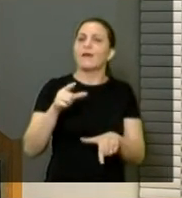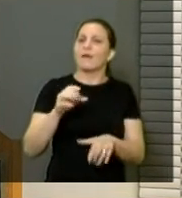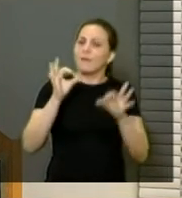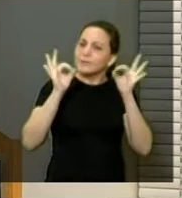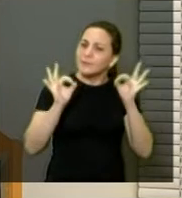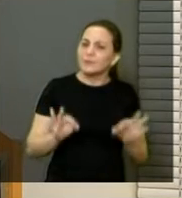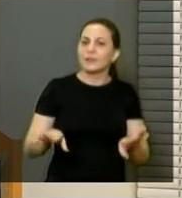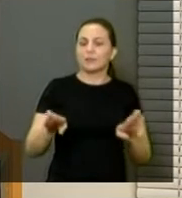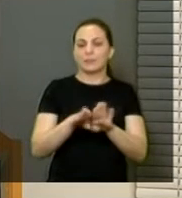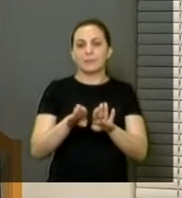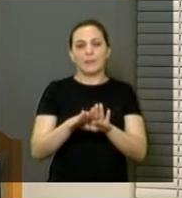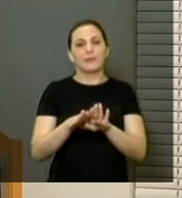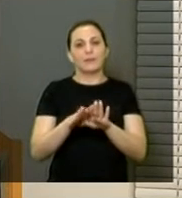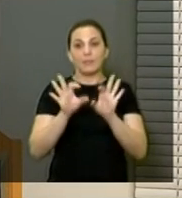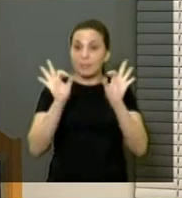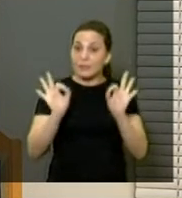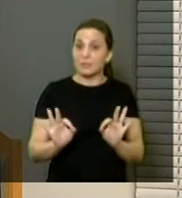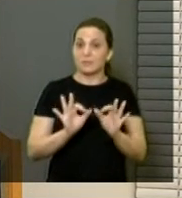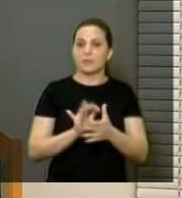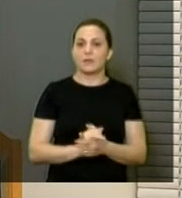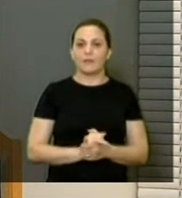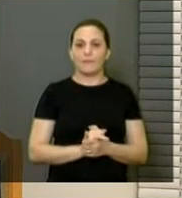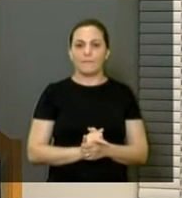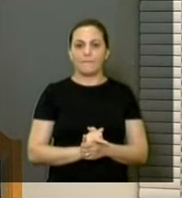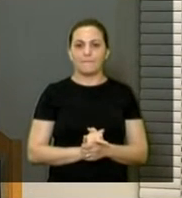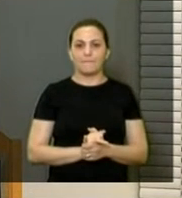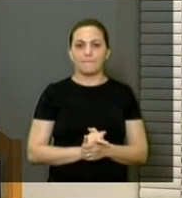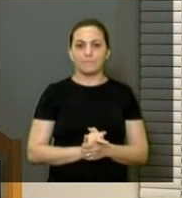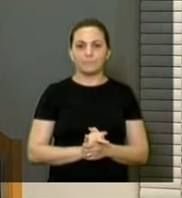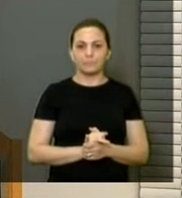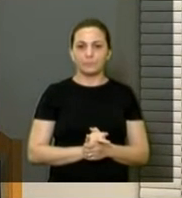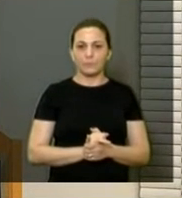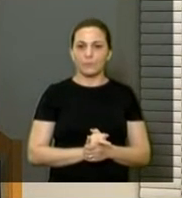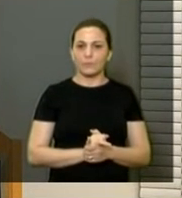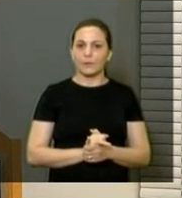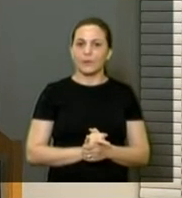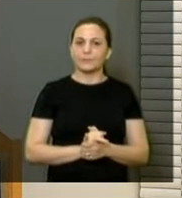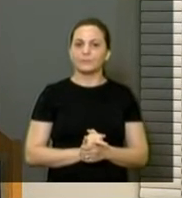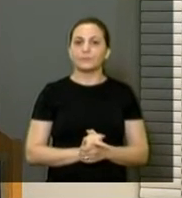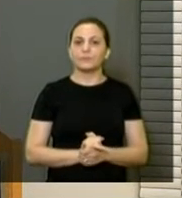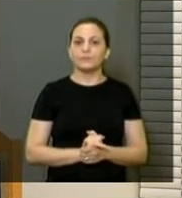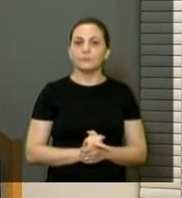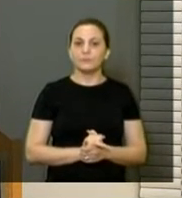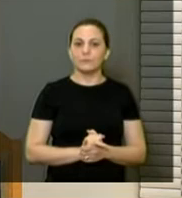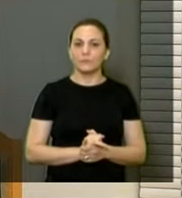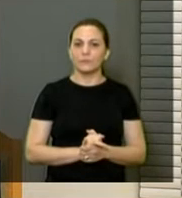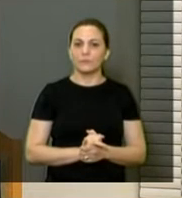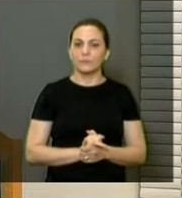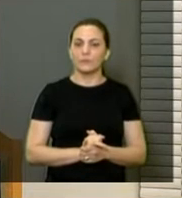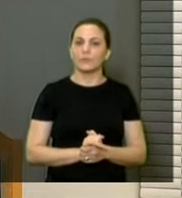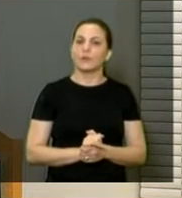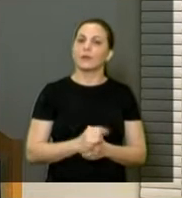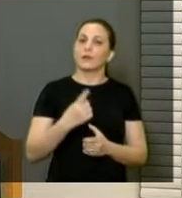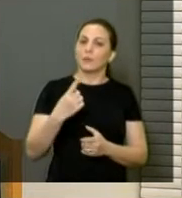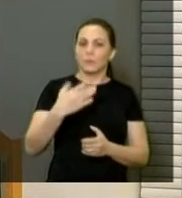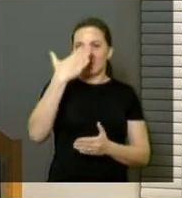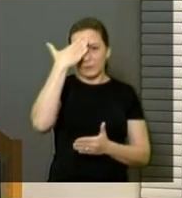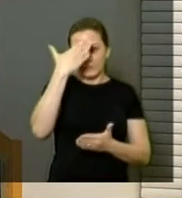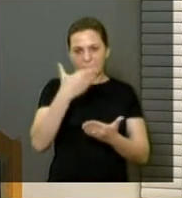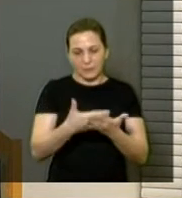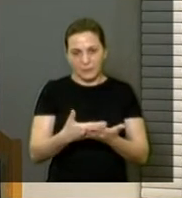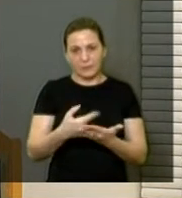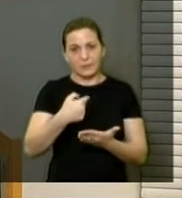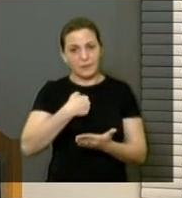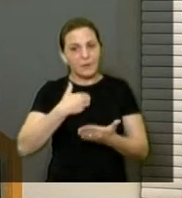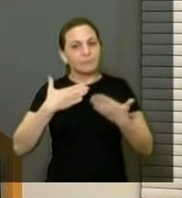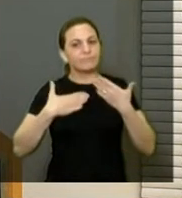também não é justo isso então é que quero deixar para vocês a certeza de que estou aqui com